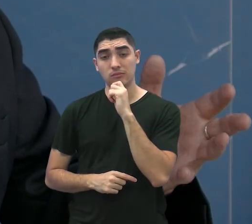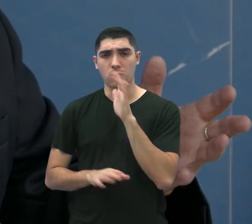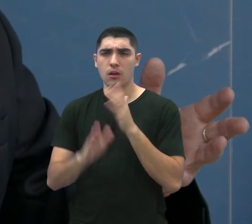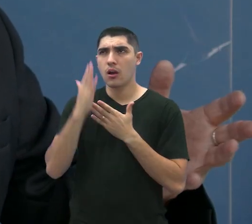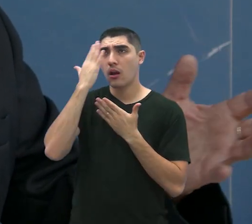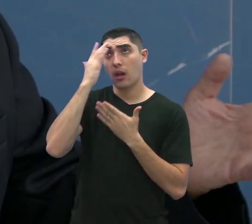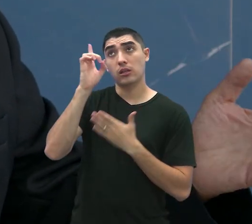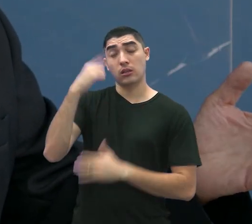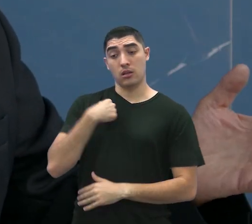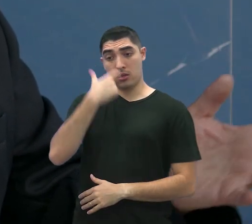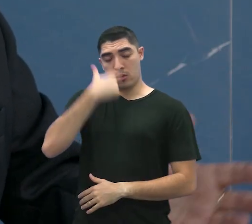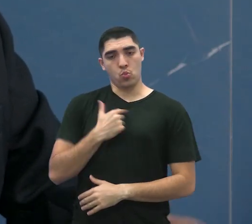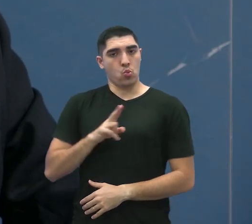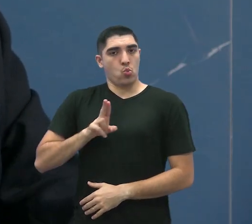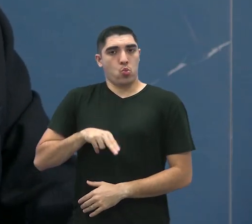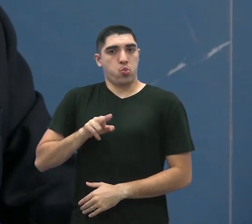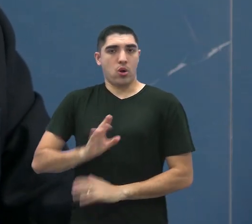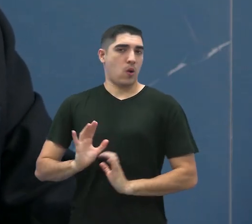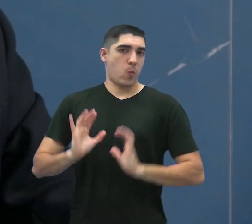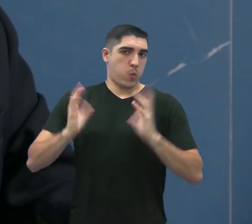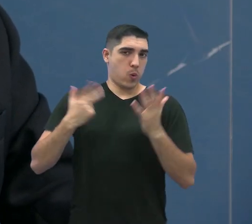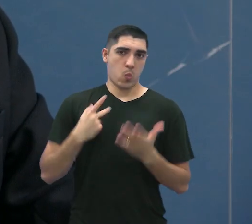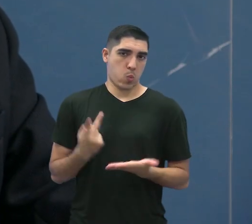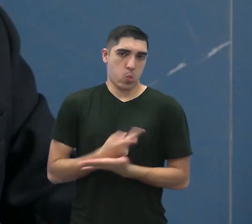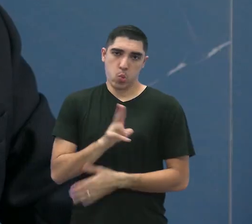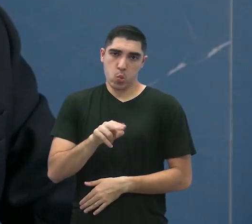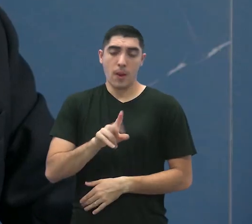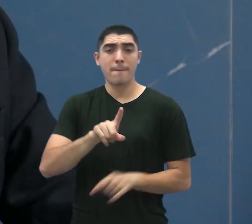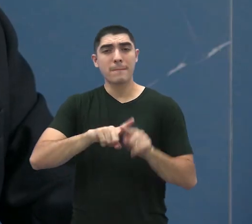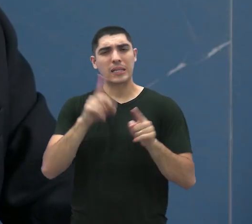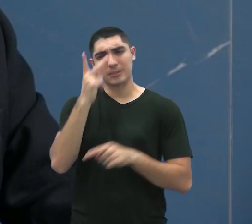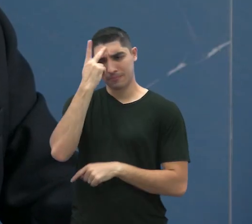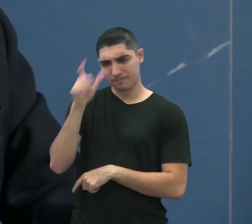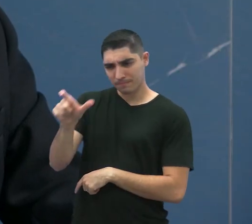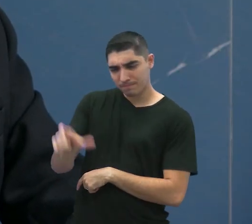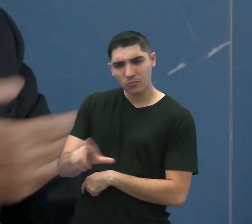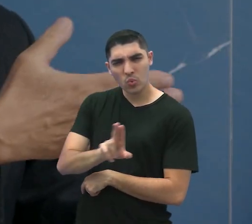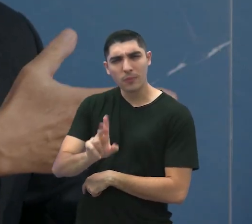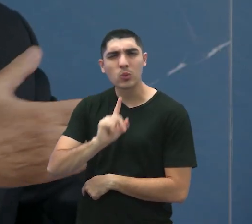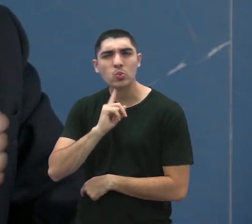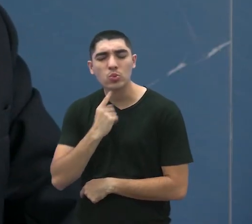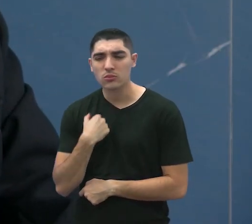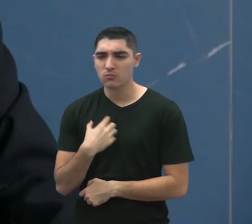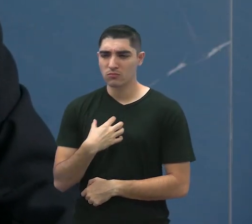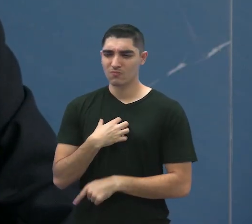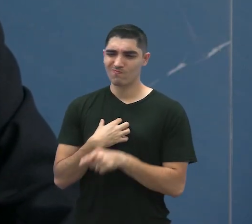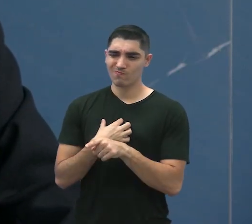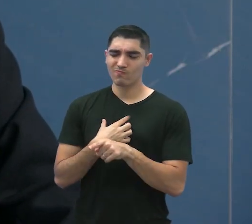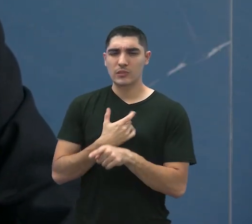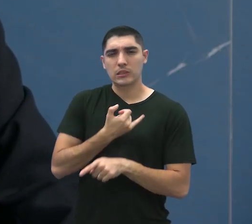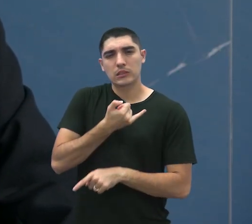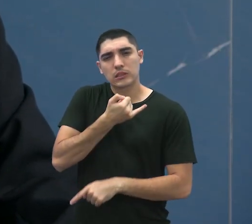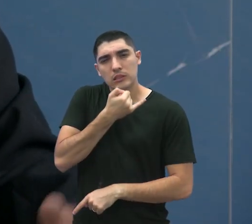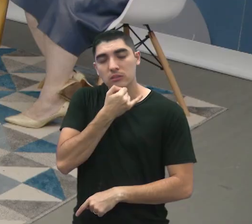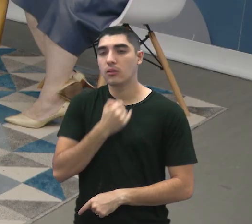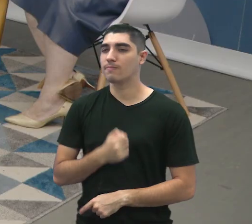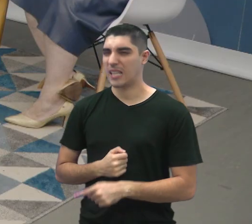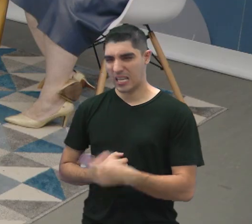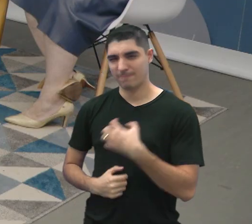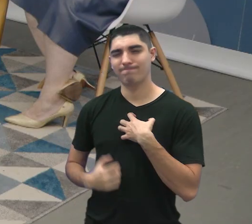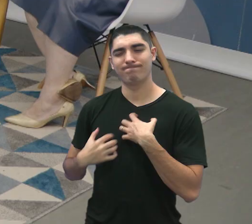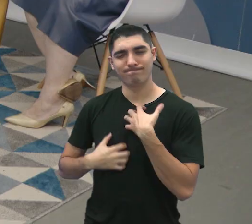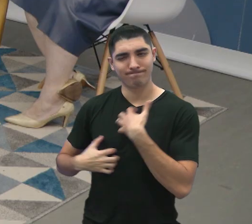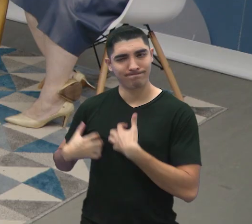Deus eu nunca tive essa situação, mas fico imaginando uma pessoa que esteja inadimplente. Deve ser a coisa mais triste que tem. Muito desagradável. Eu não sei,